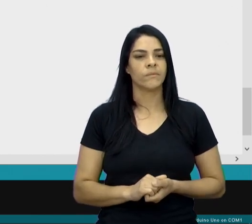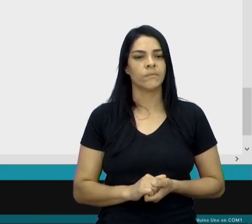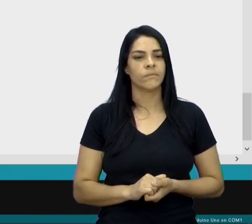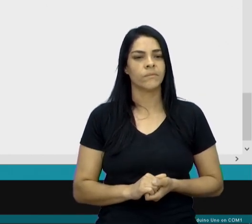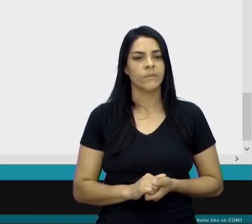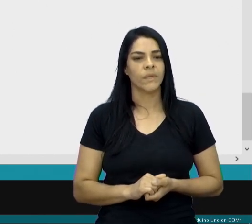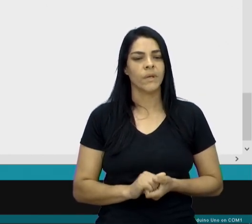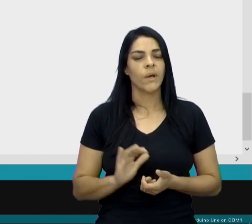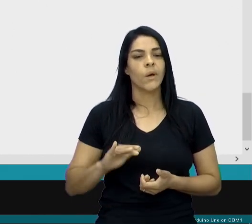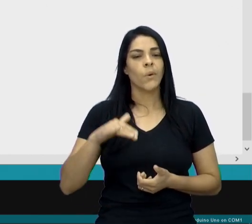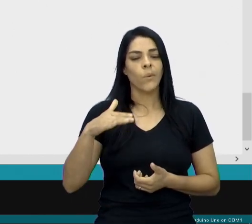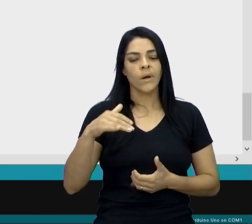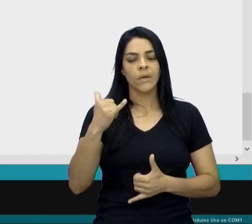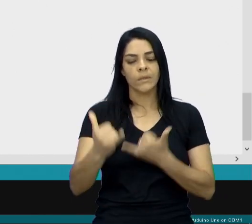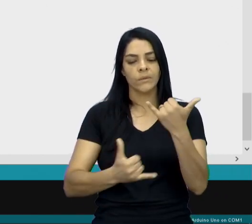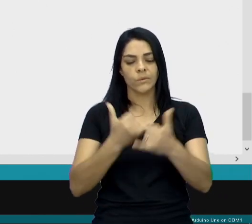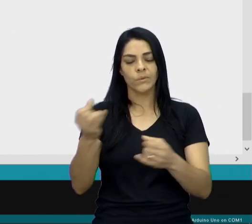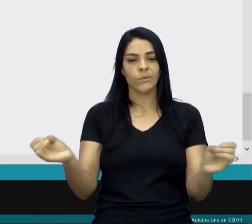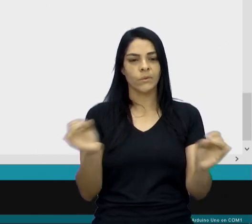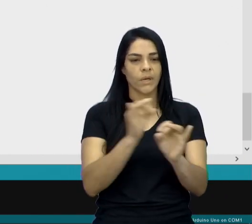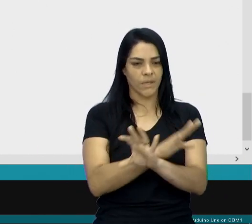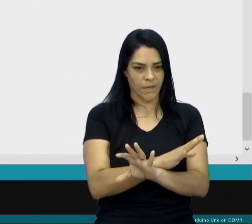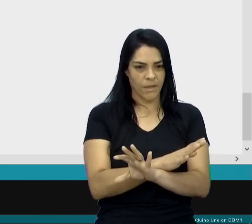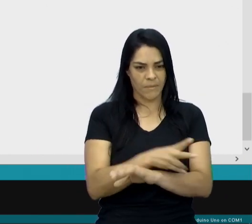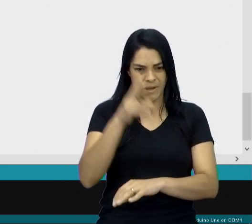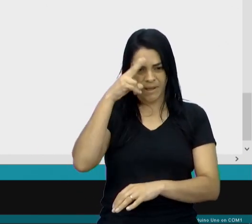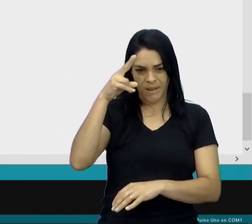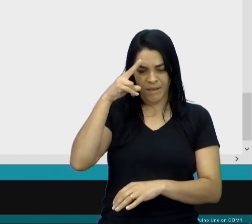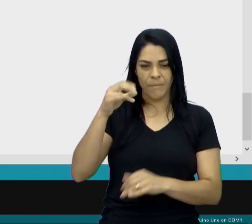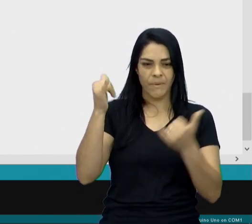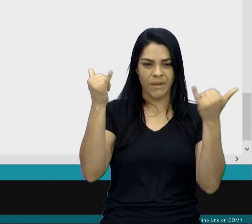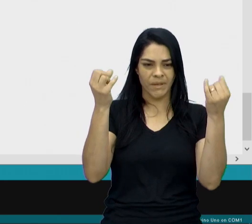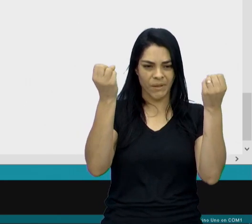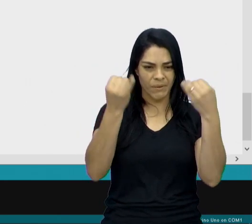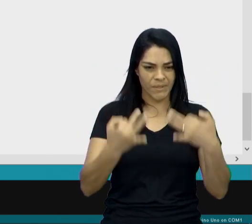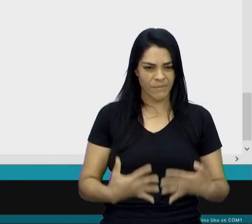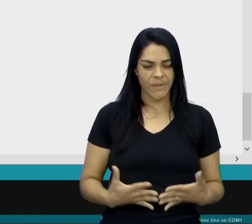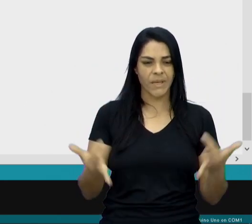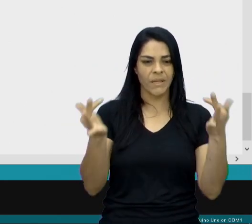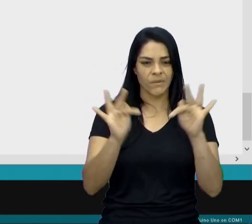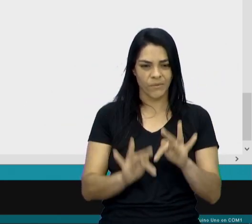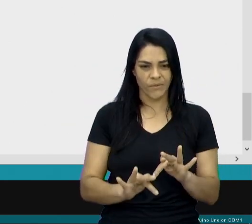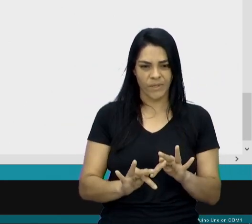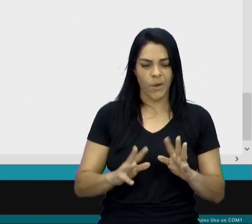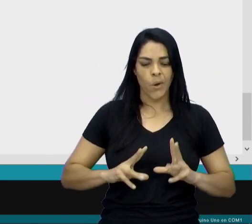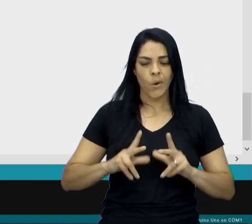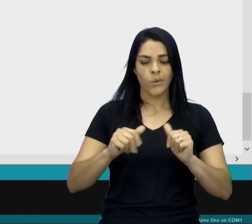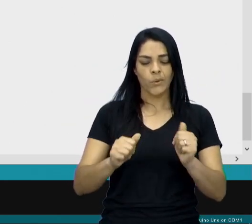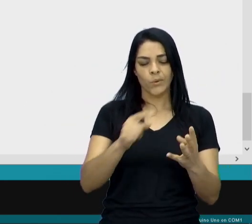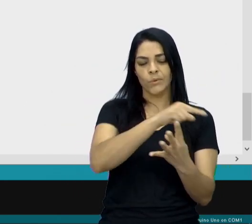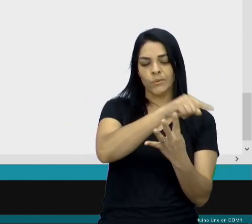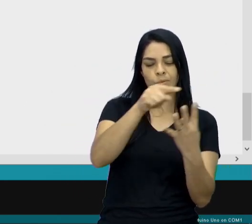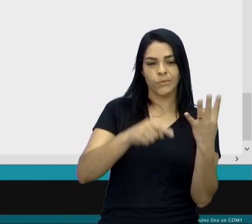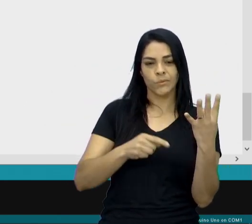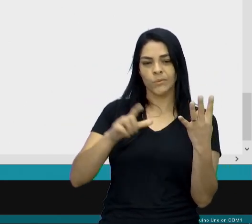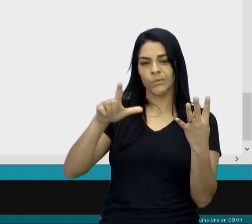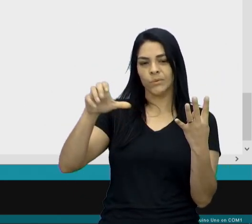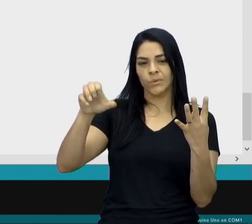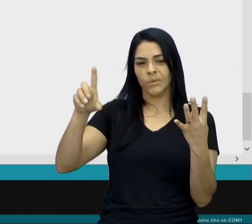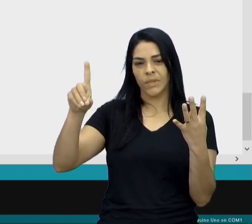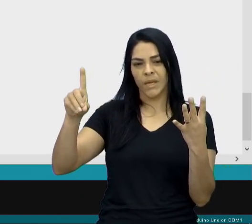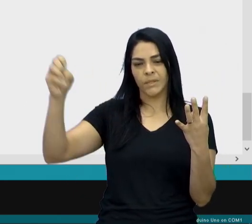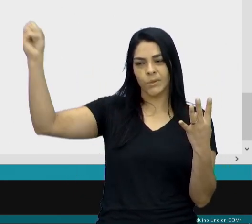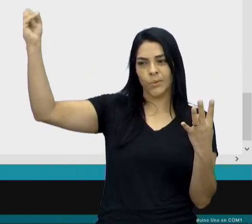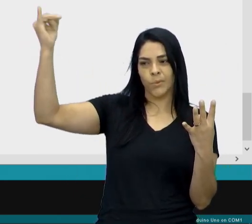over, lembra que no final o que que ele faz? Ó, acende todos os LEDs, tá vendo? E espera um pouquinho e apaga todos os LEDs e